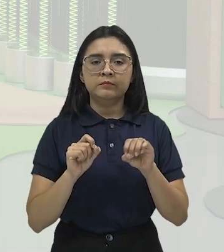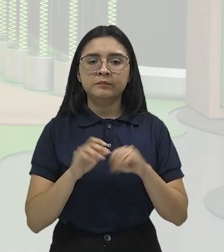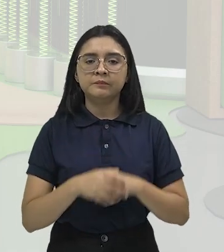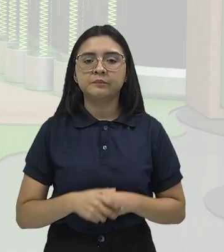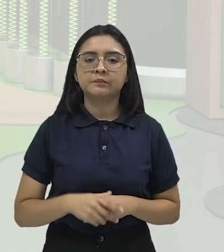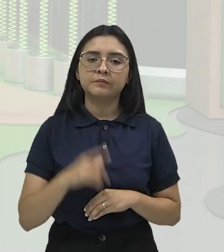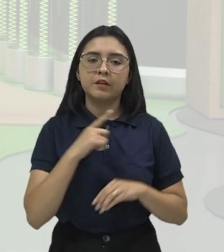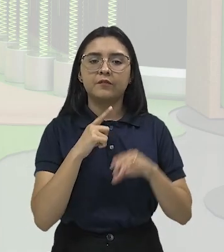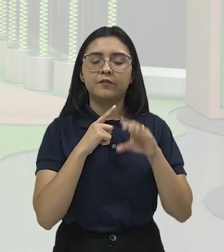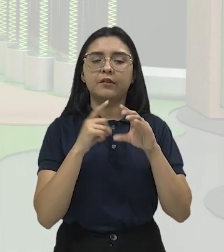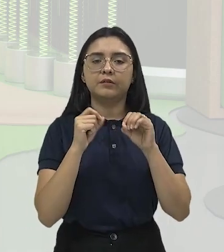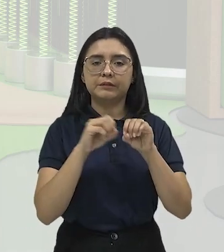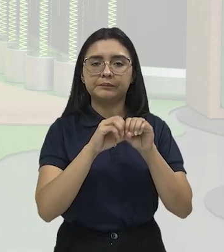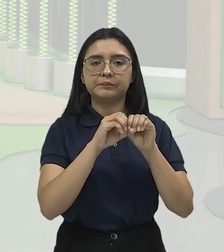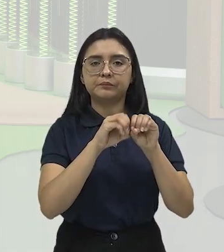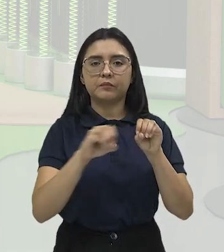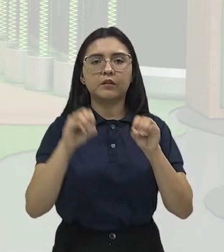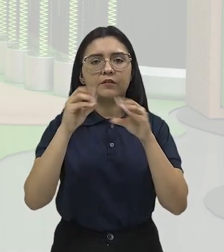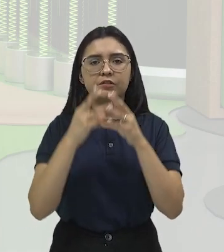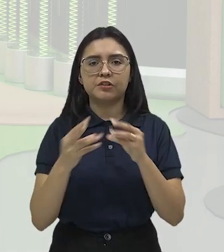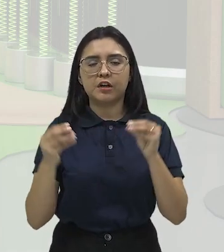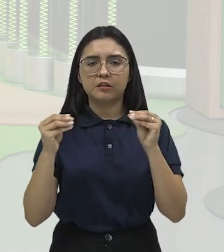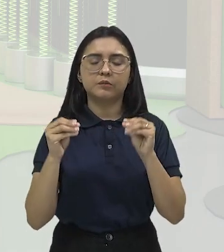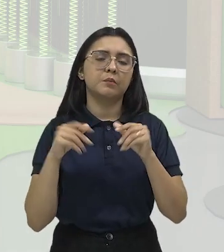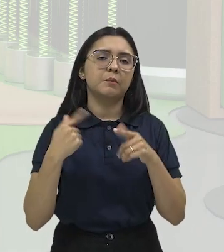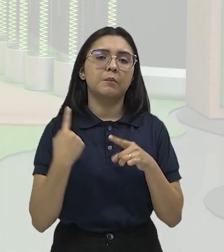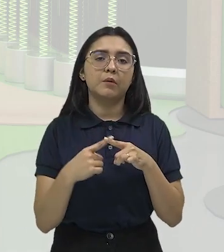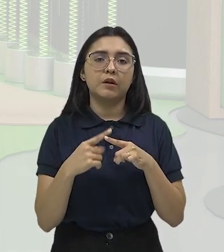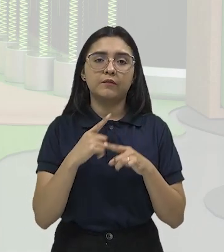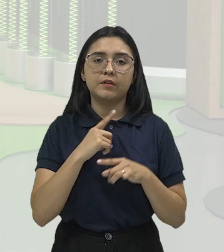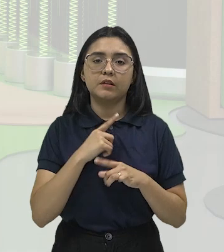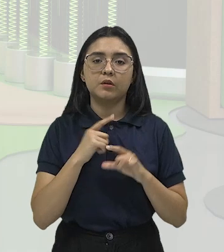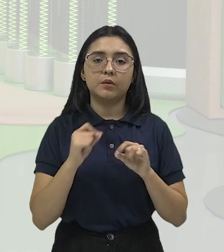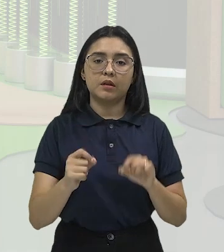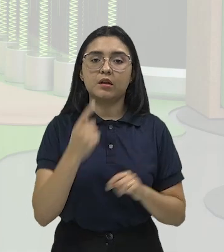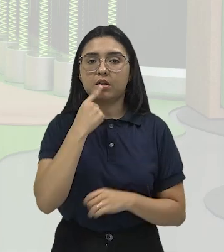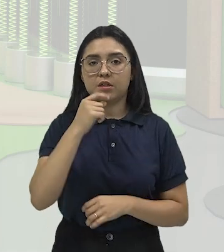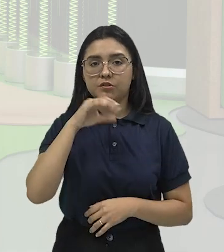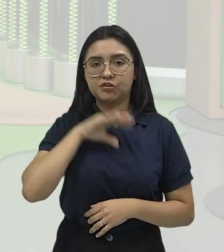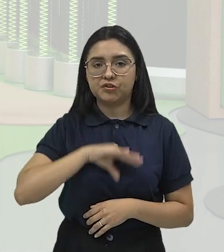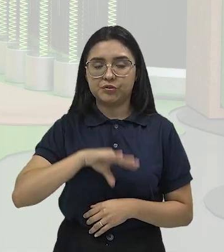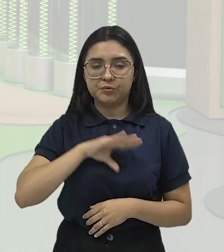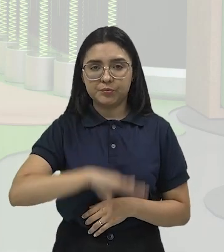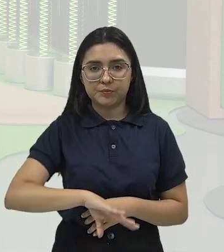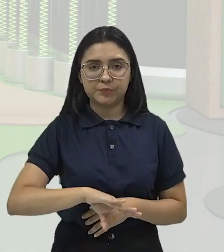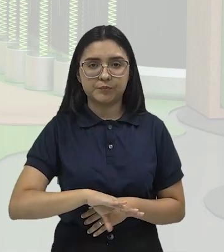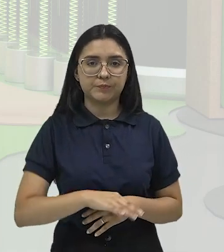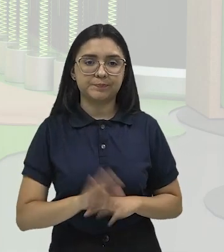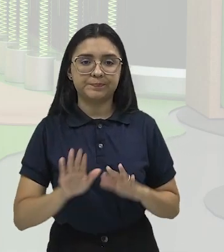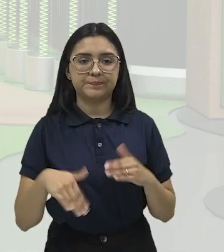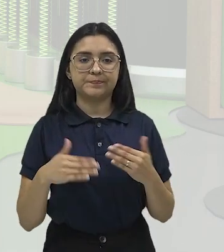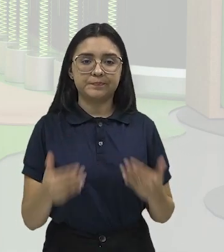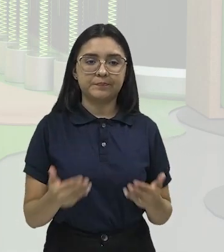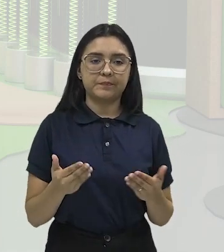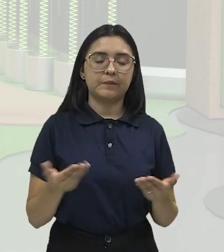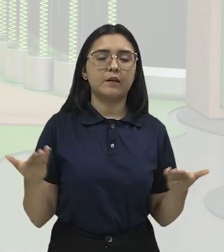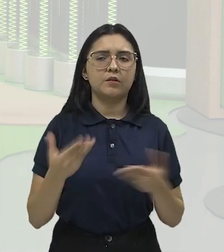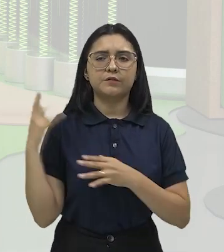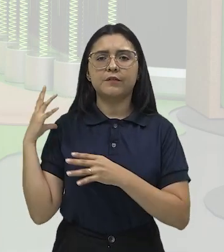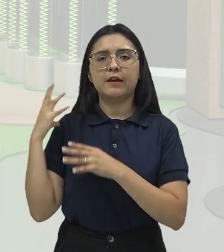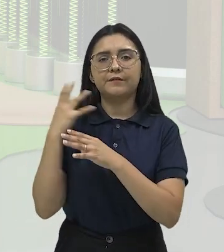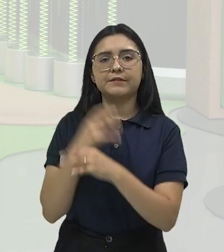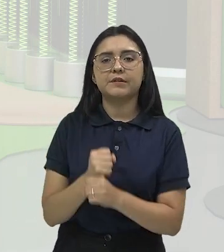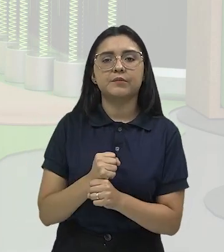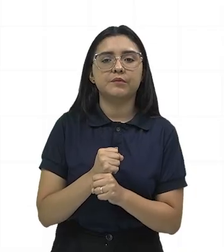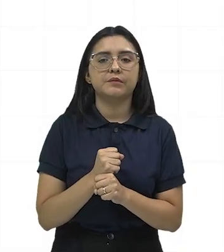ser degenerado, tá? Porque a gente vai ter então a menstruação, certo? Bom, então a gente vai recapitular